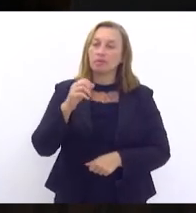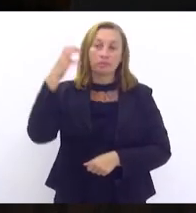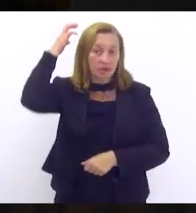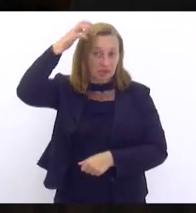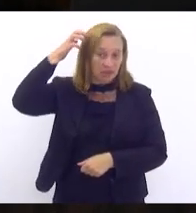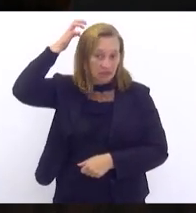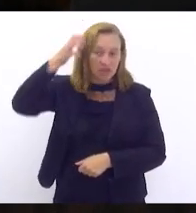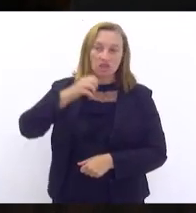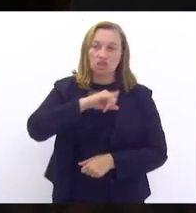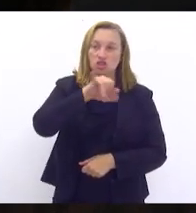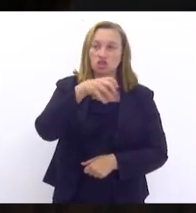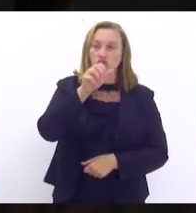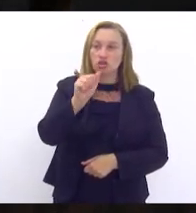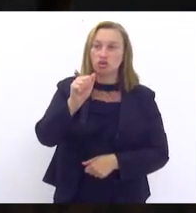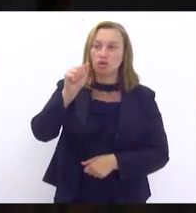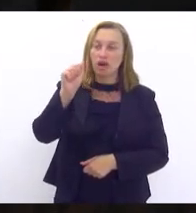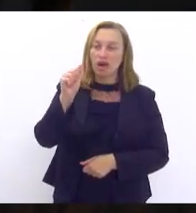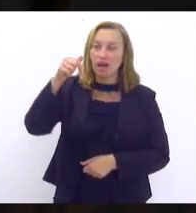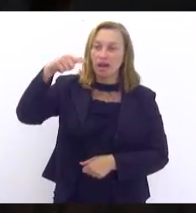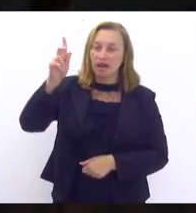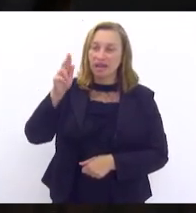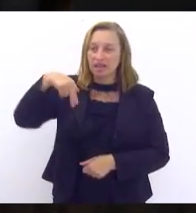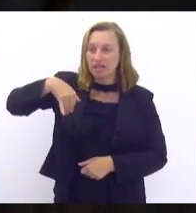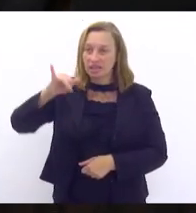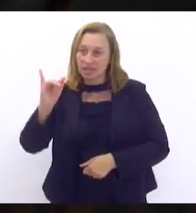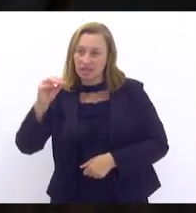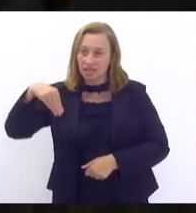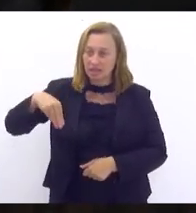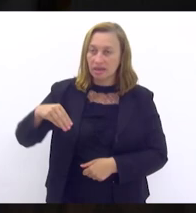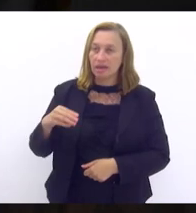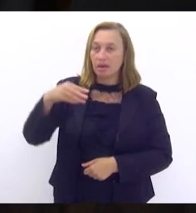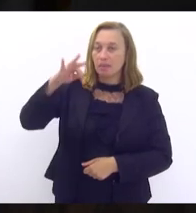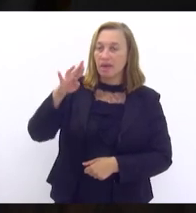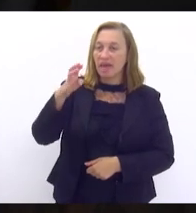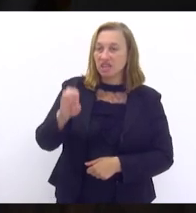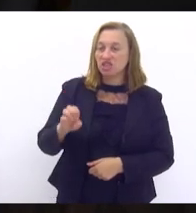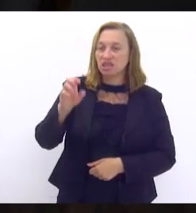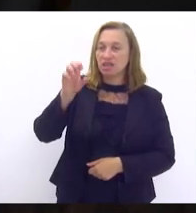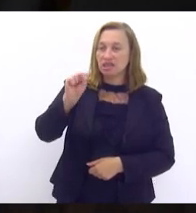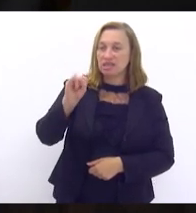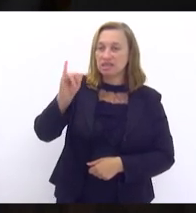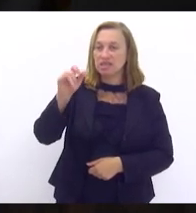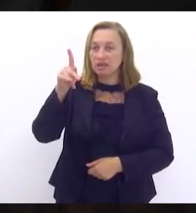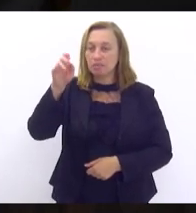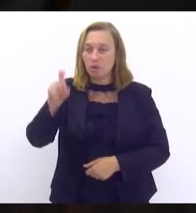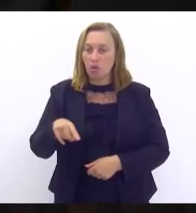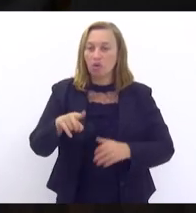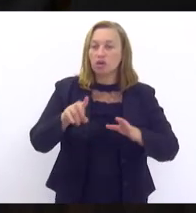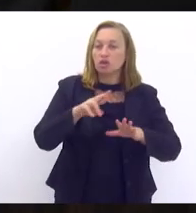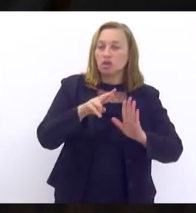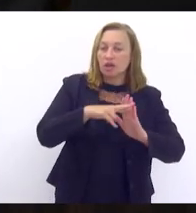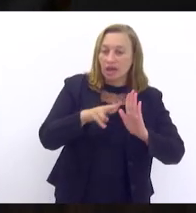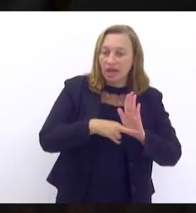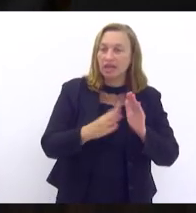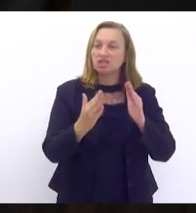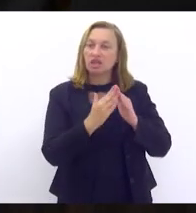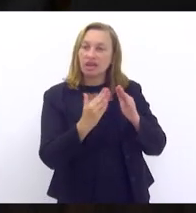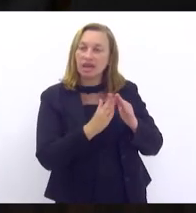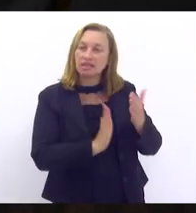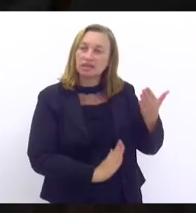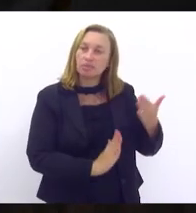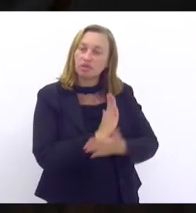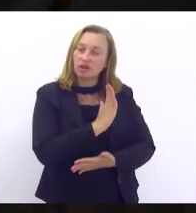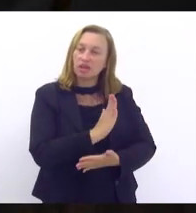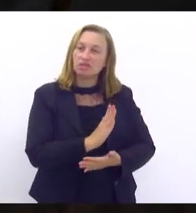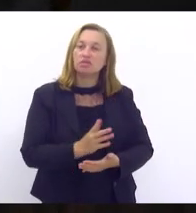a Joaquim Raimundo Ramos, mestre Joaquim Cipó. Parecer da Comissão de Normas Internas e Proposições Externas